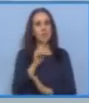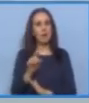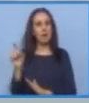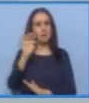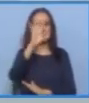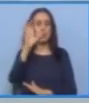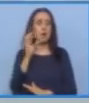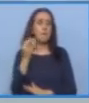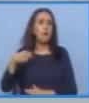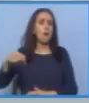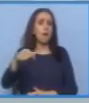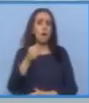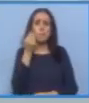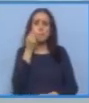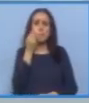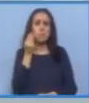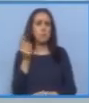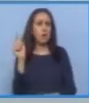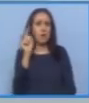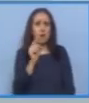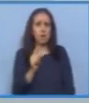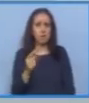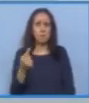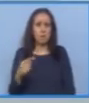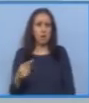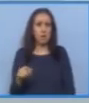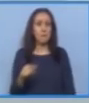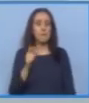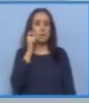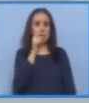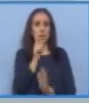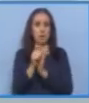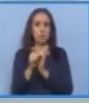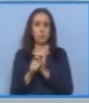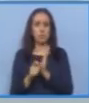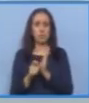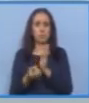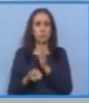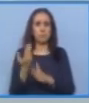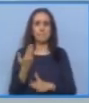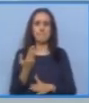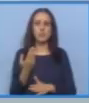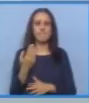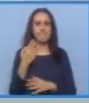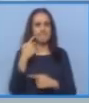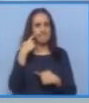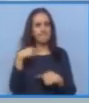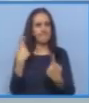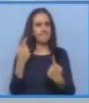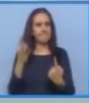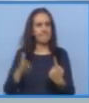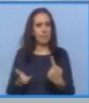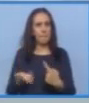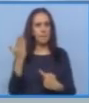países. Claro que vamos encontrar, como em todos os casos, vamos encontrar autores mais, diria, afirmativos, autores